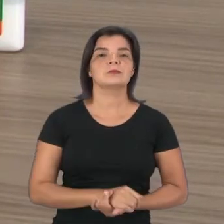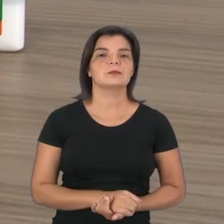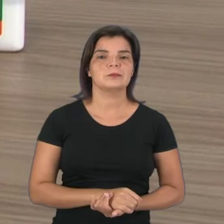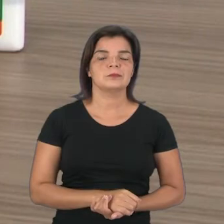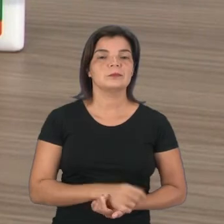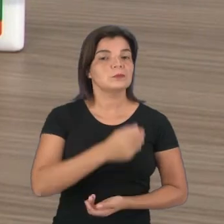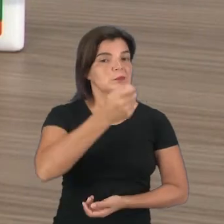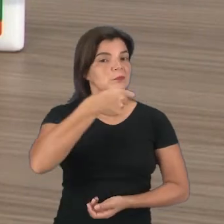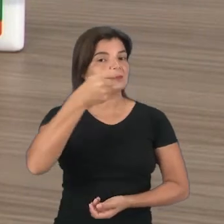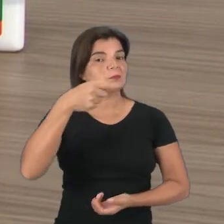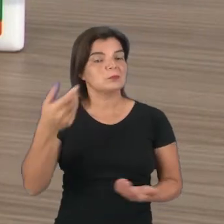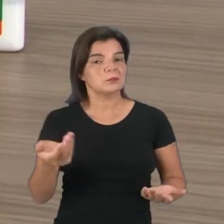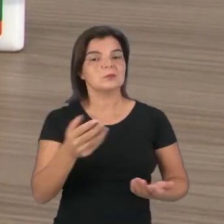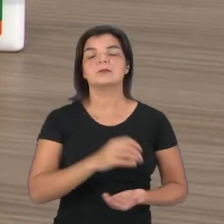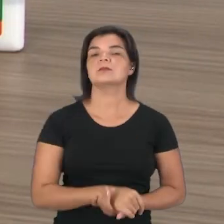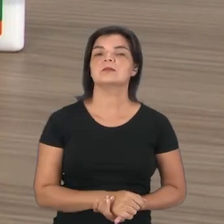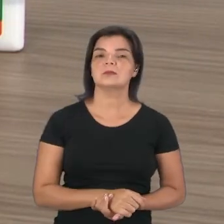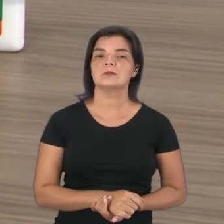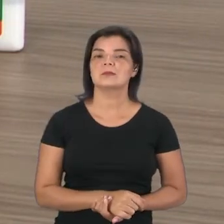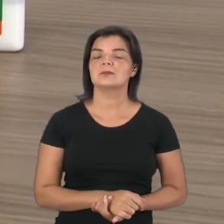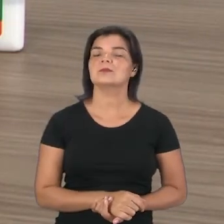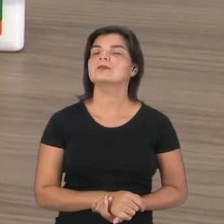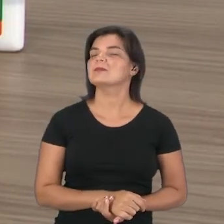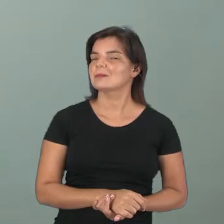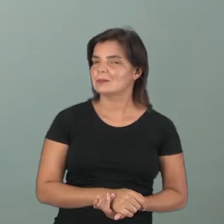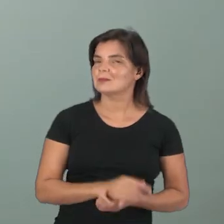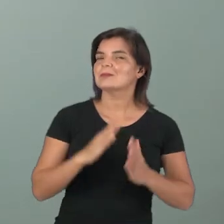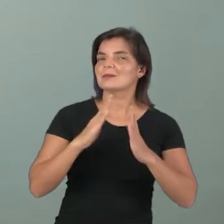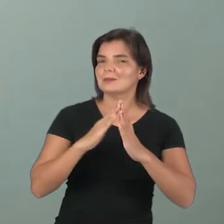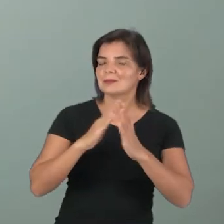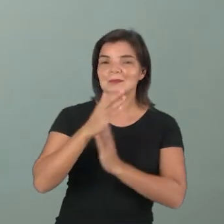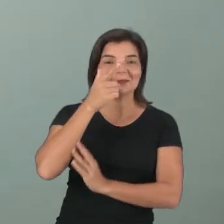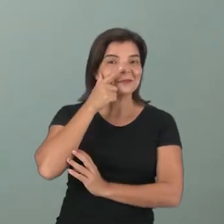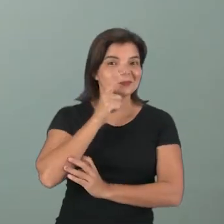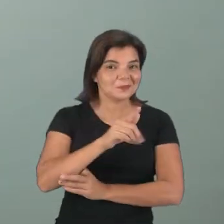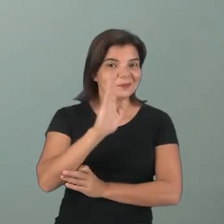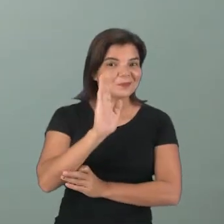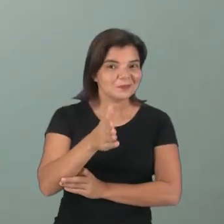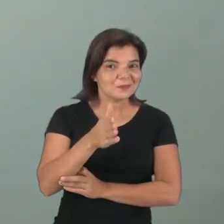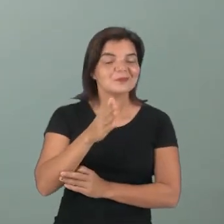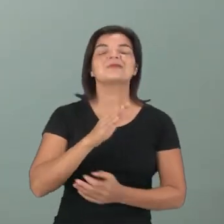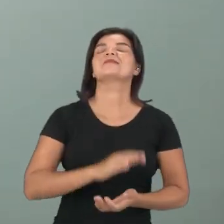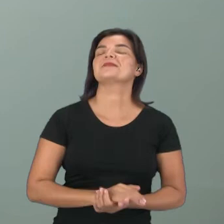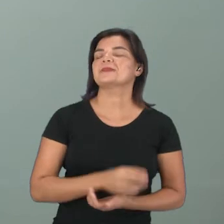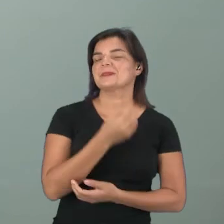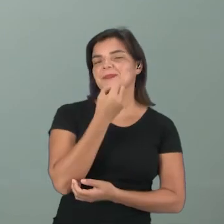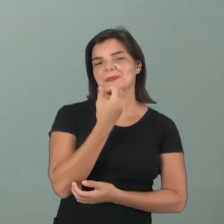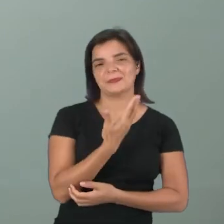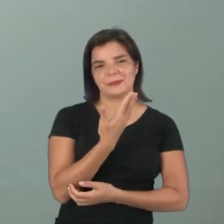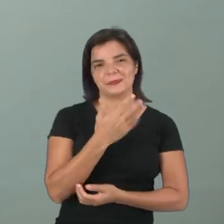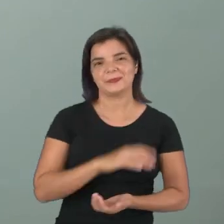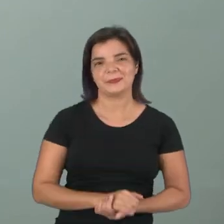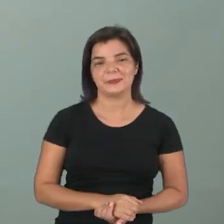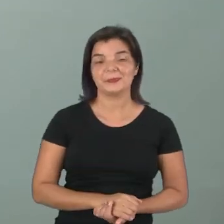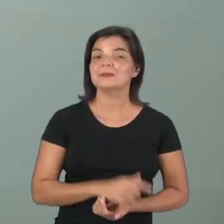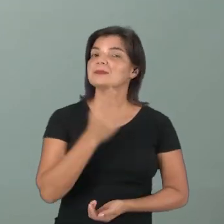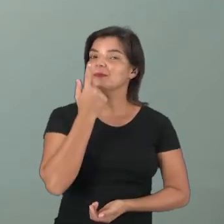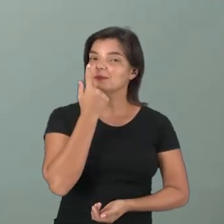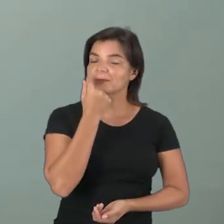Que este pincel? Ah, você em casa já conseguiu descobrir? Que bom!